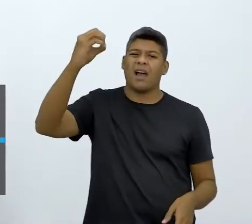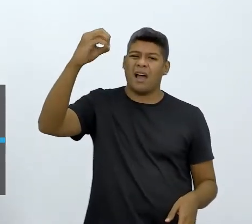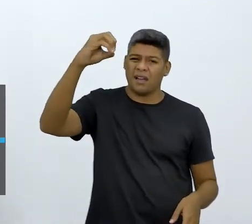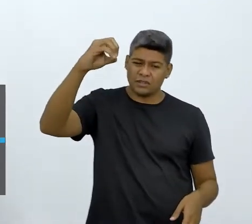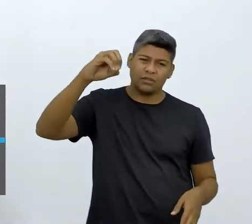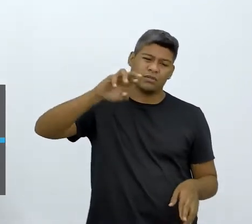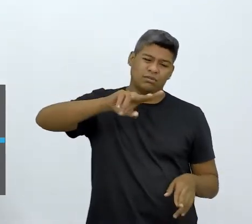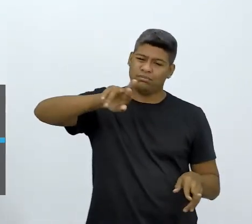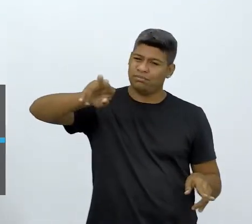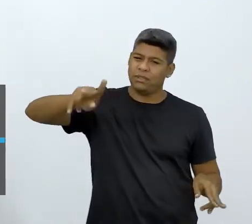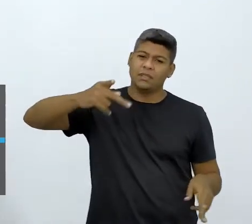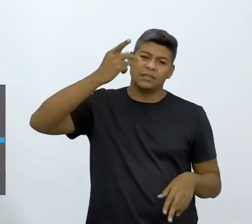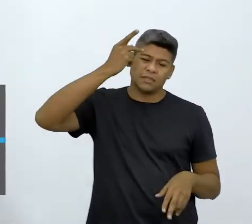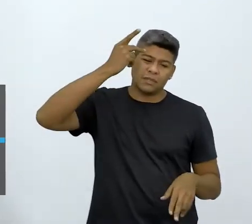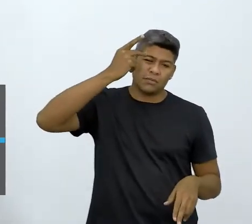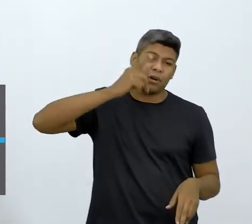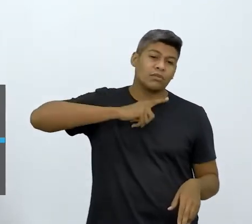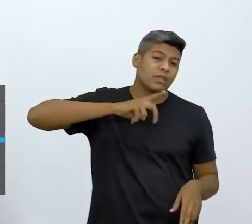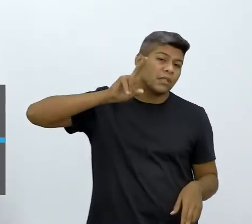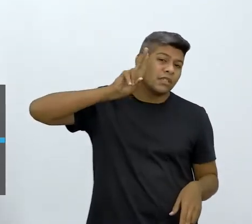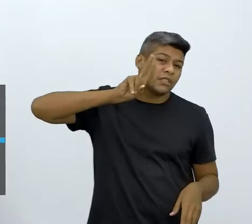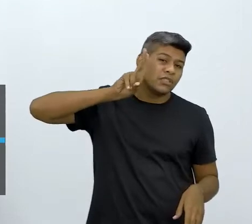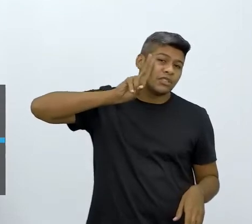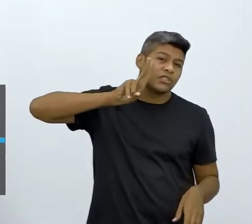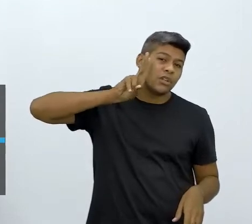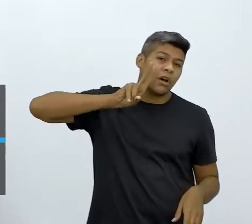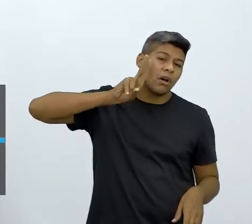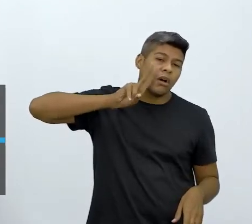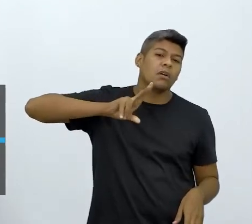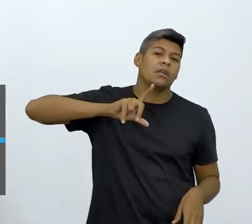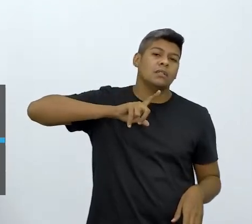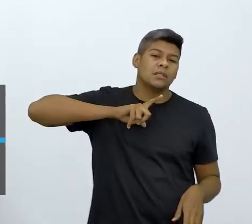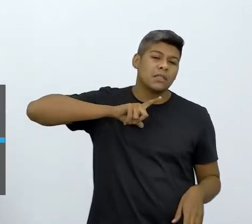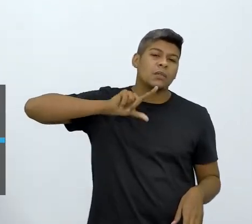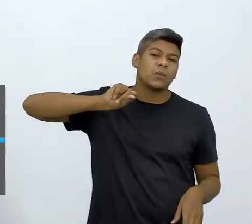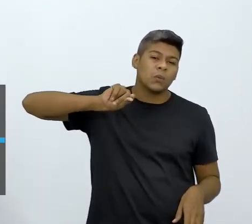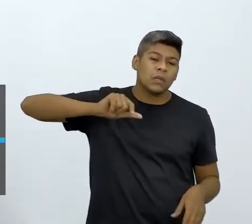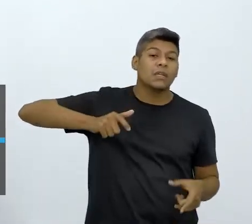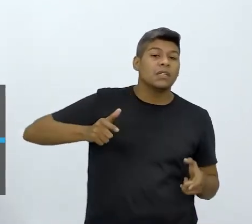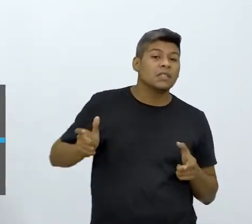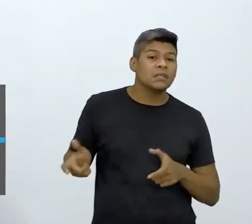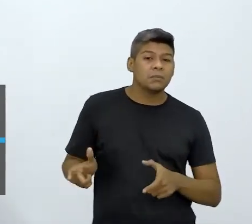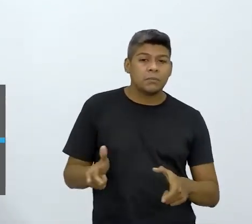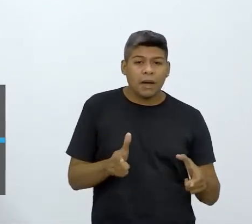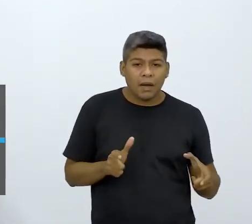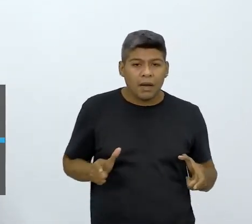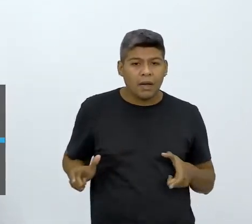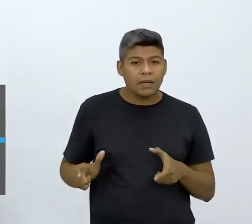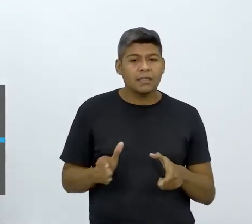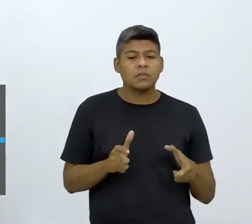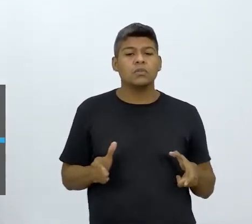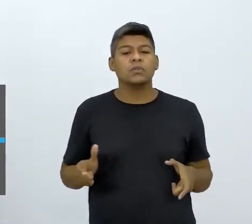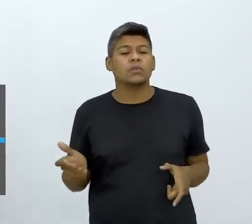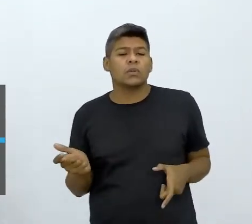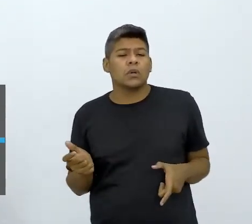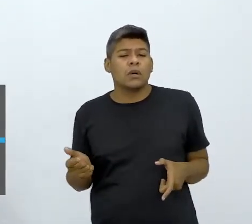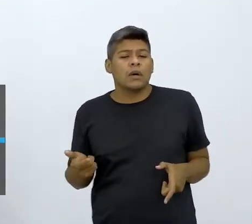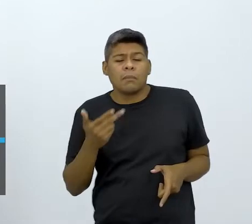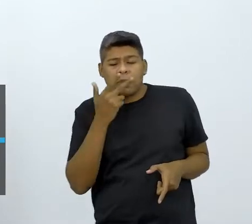Paulo. Tem uma história, tem um conjunto de espaços, de territorialidades que